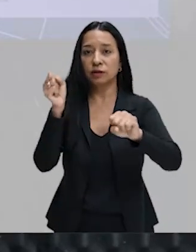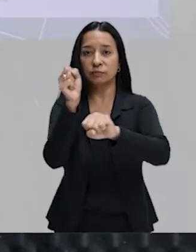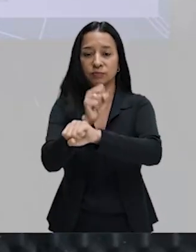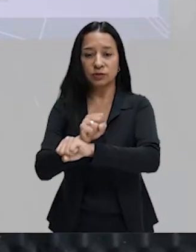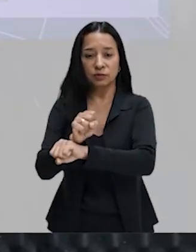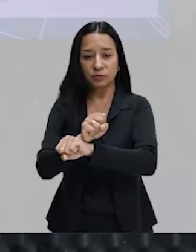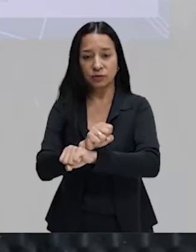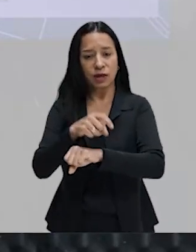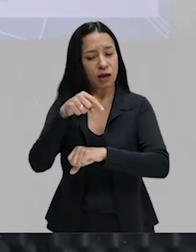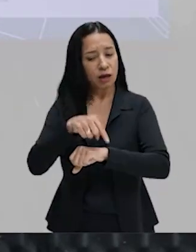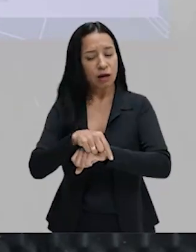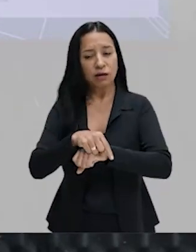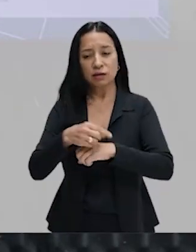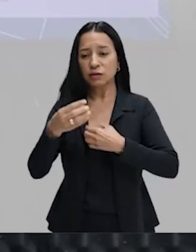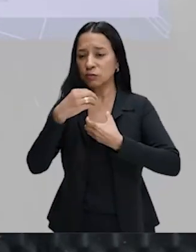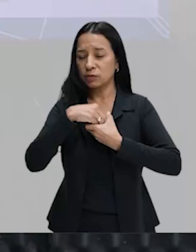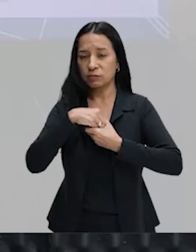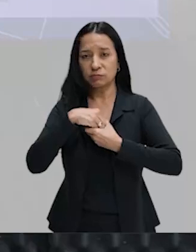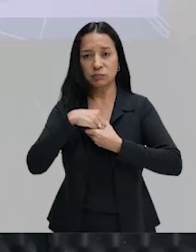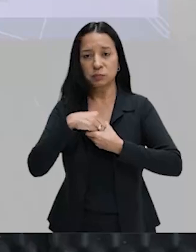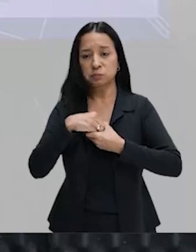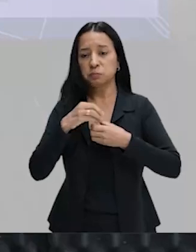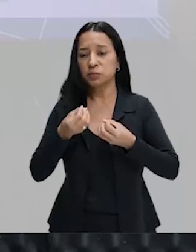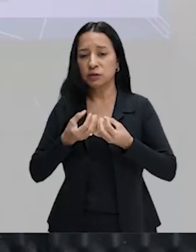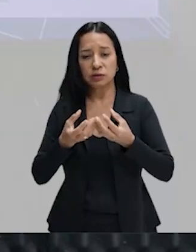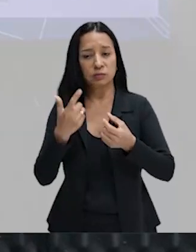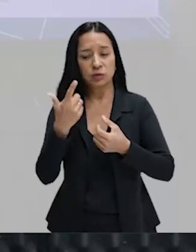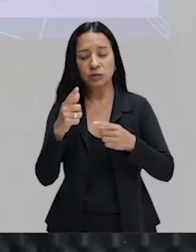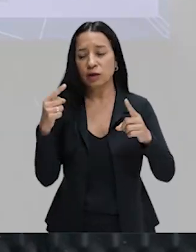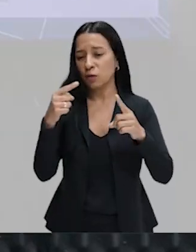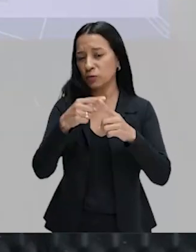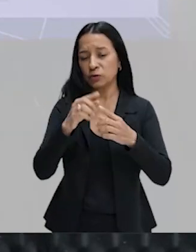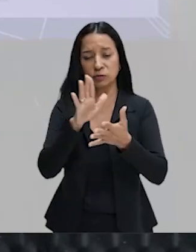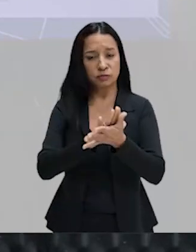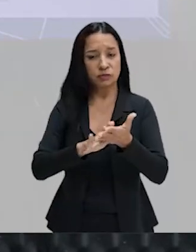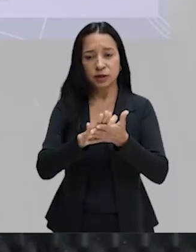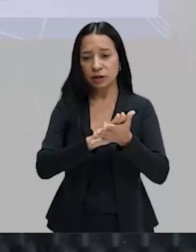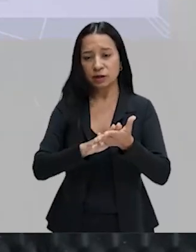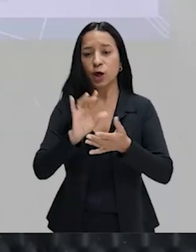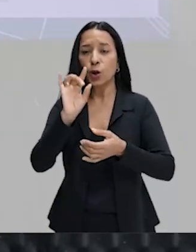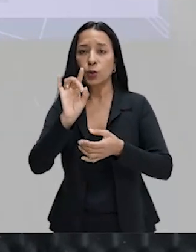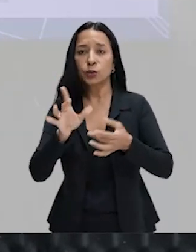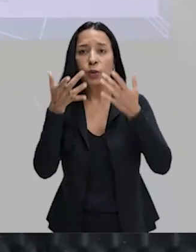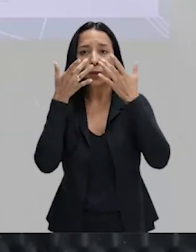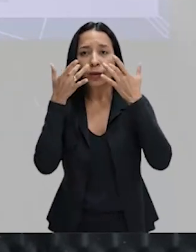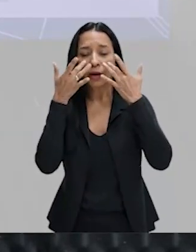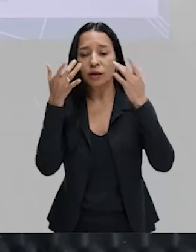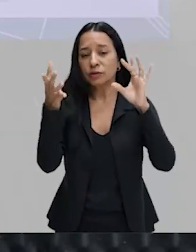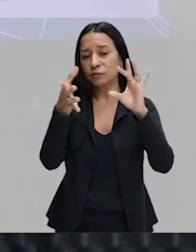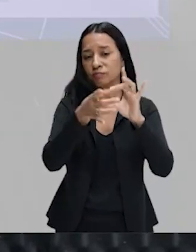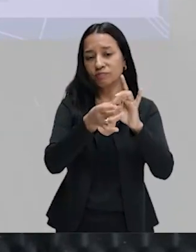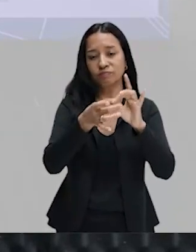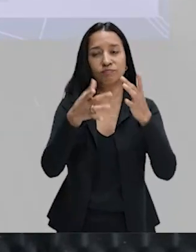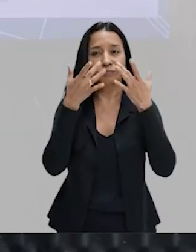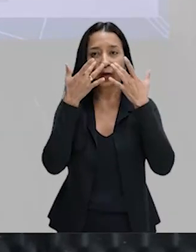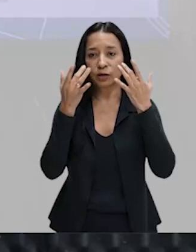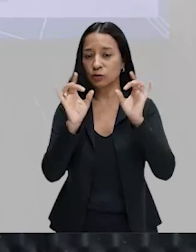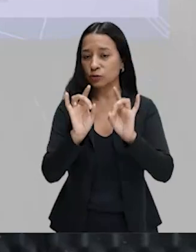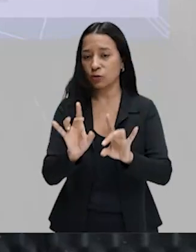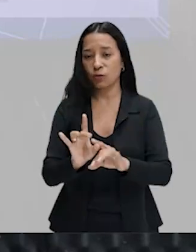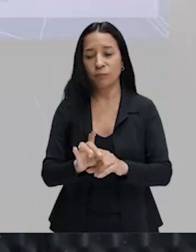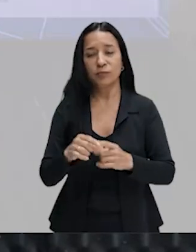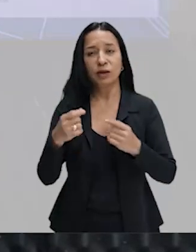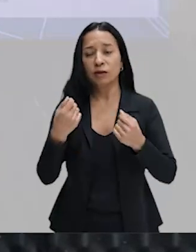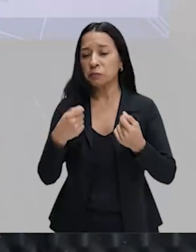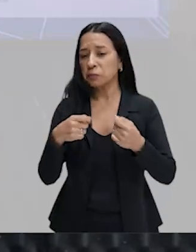objetivo nenhum. A arte pela arte, só o culto à forma, o belo, o essencial. Pronto, eu não tenho necessidade de provocar nada, de criticar ninguém,